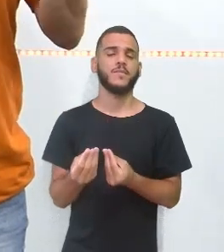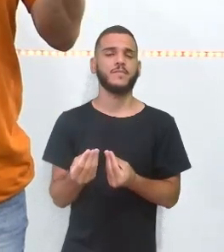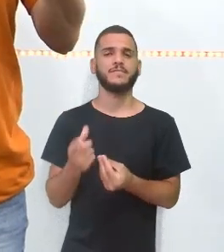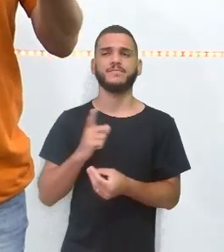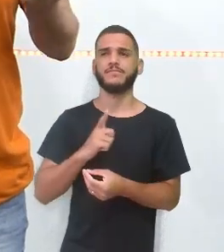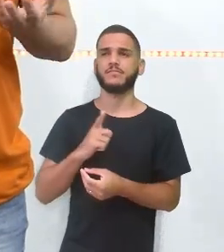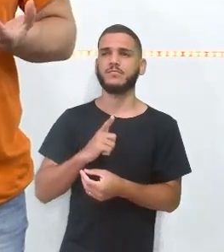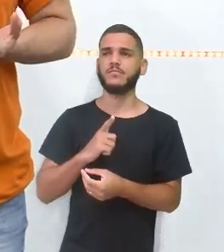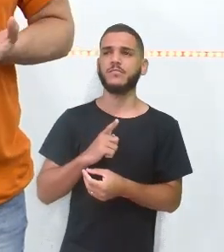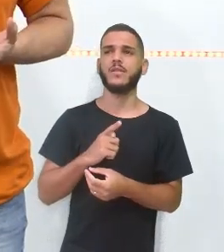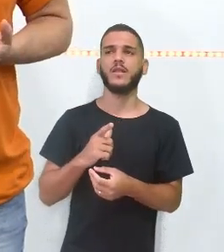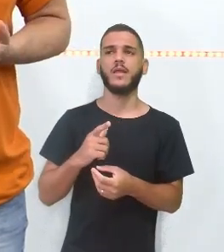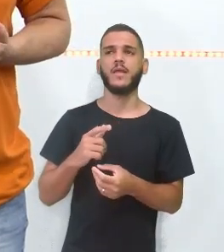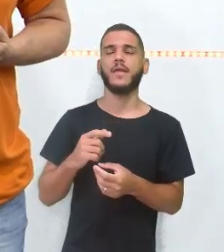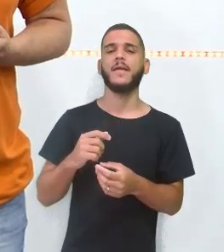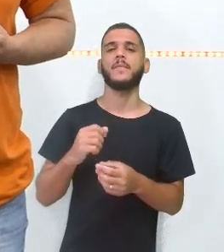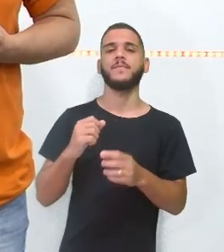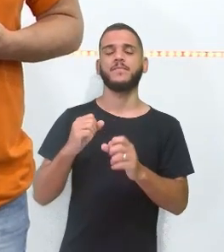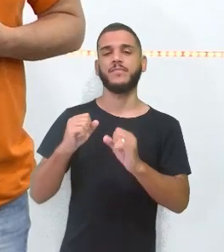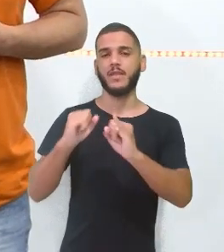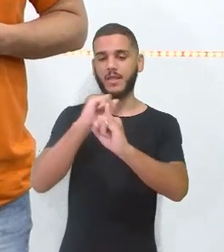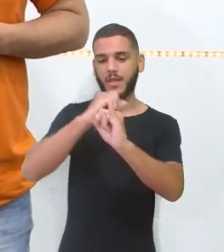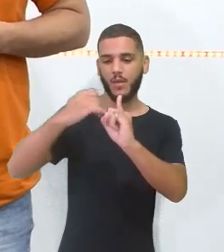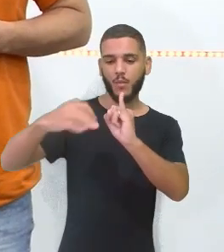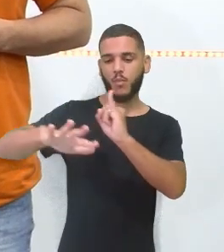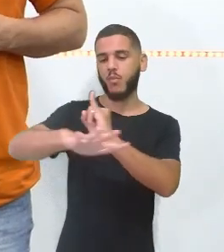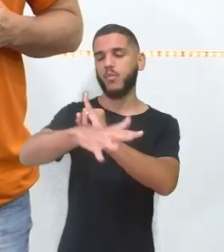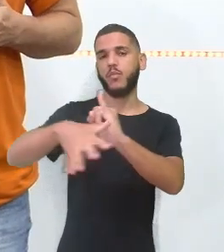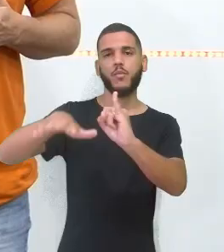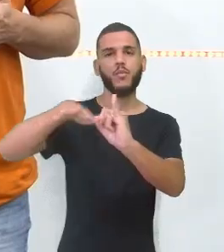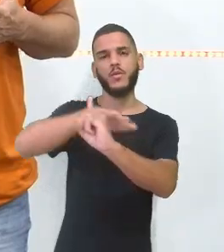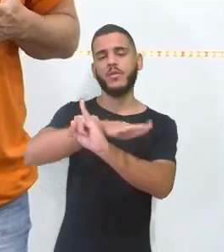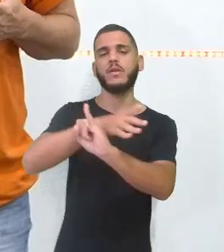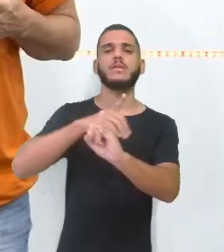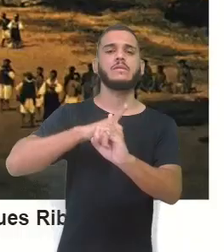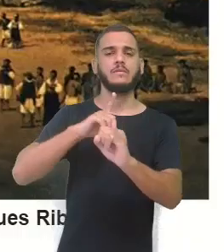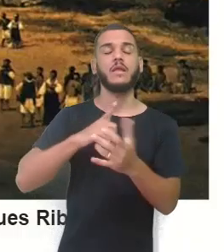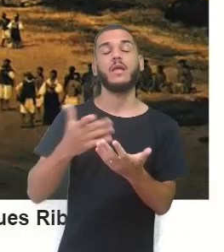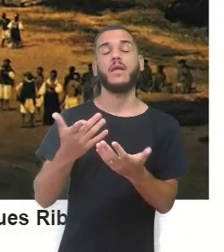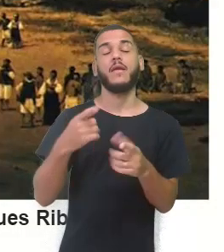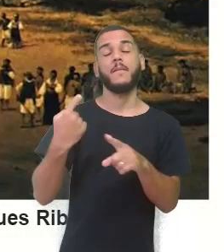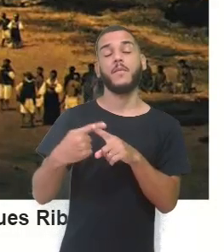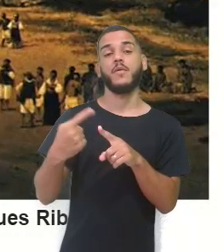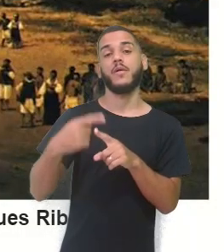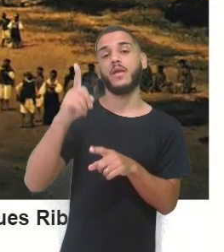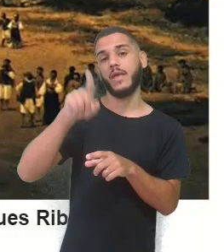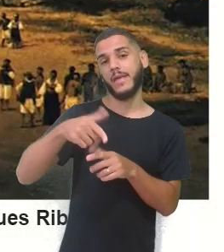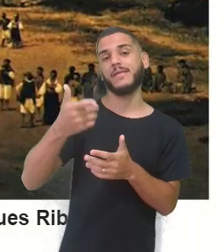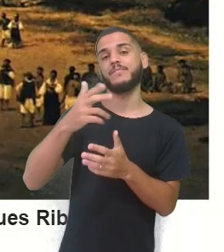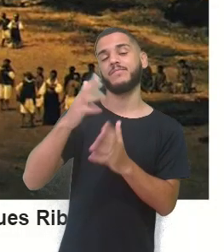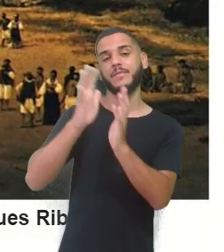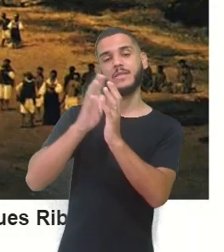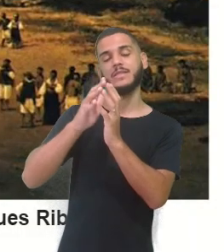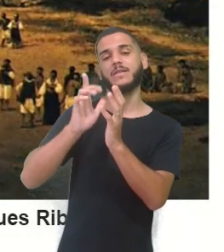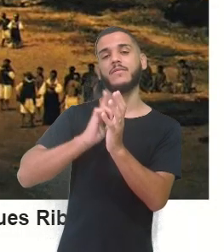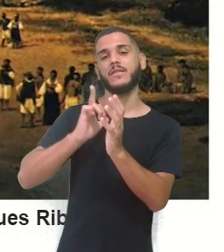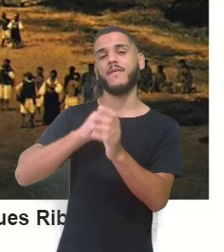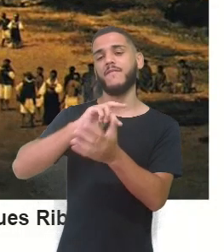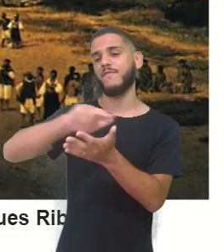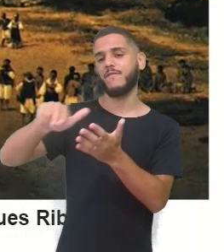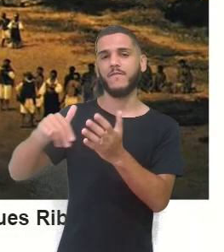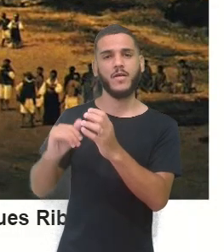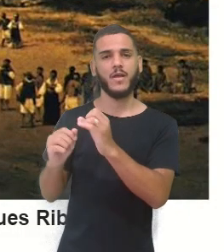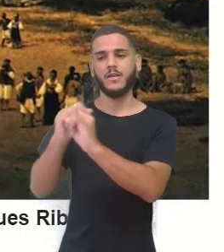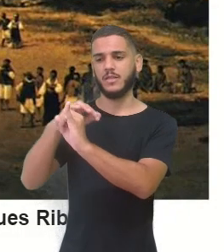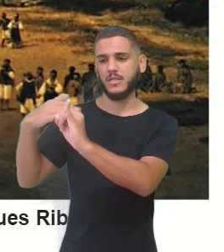as ilhas, né, que nós temos aqui. Então, que a gente sabe que Recife é formado por ilhas, né? Então, essa união